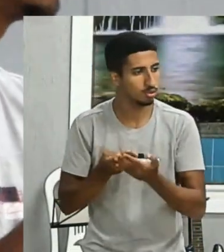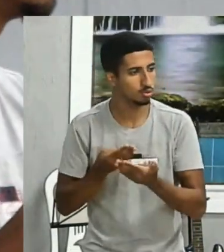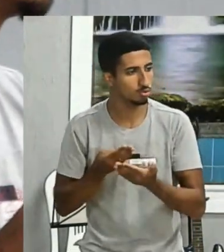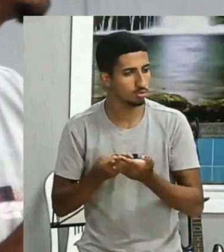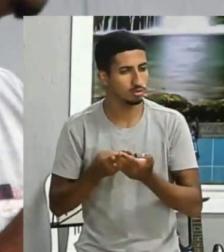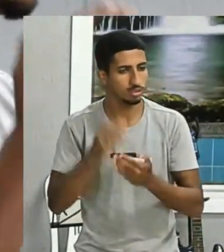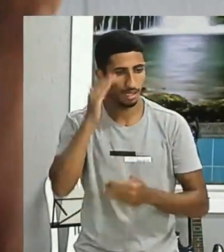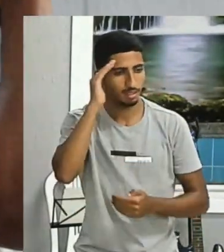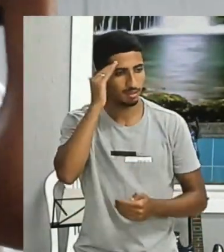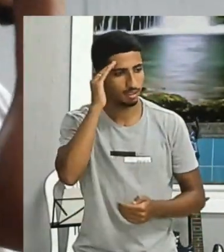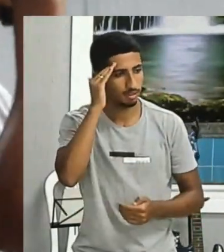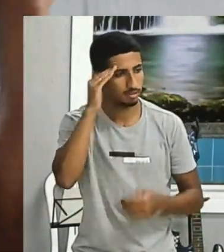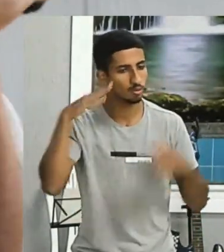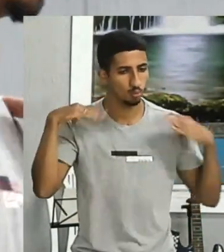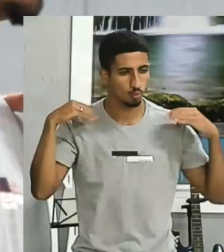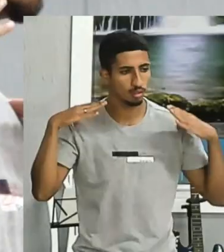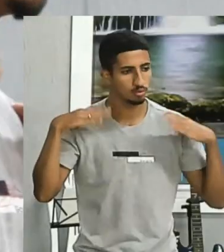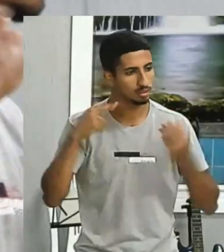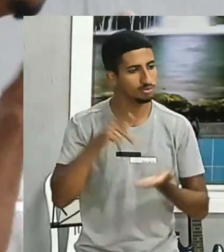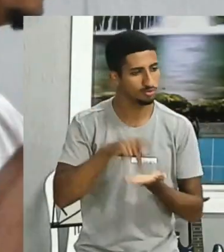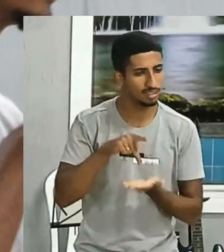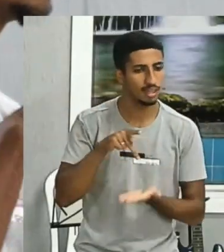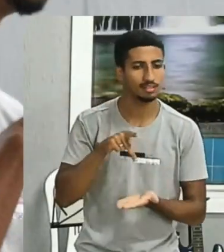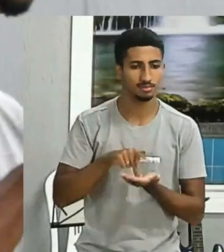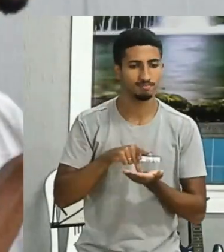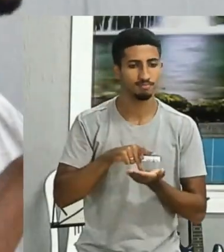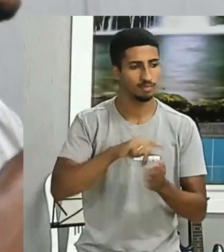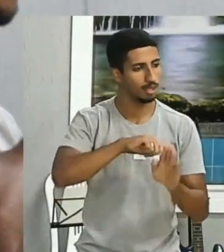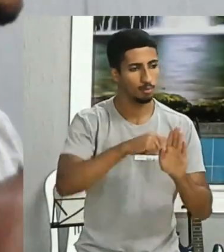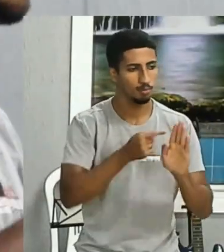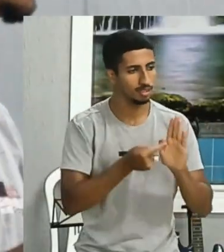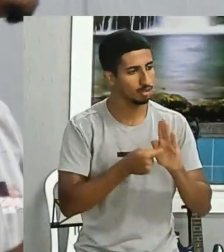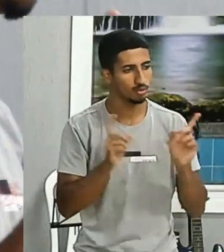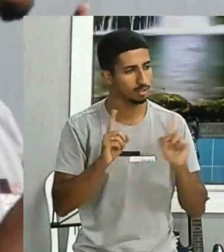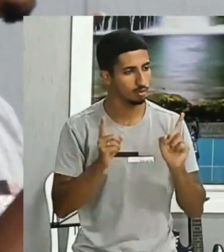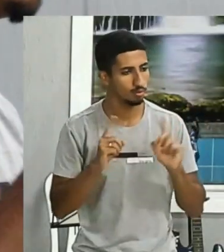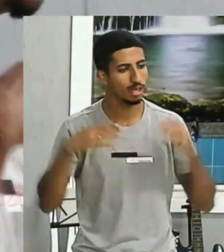são anjos que estão no meio da igreja,